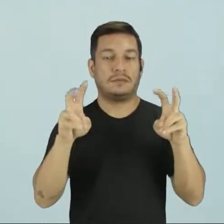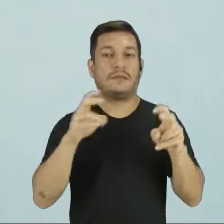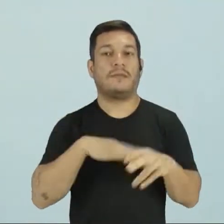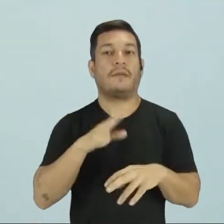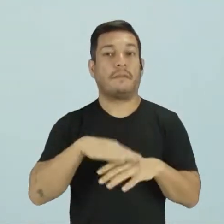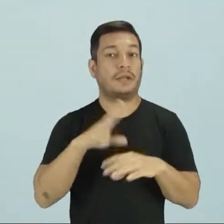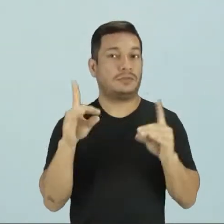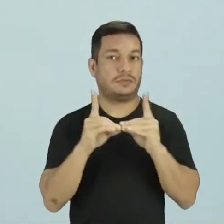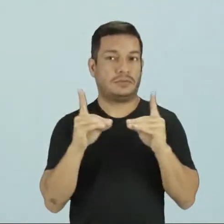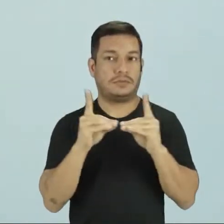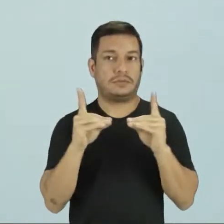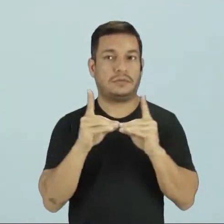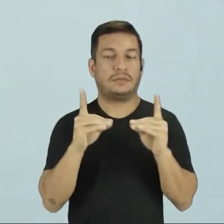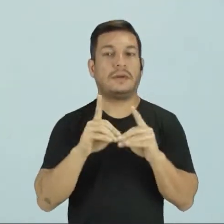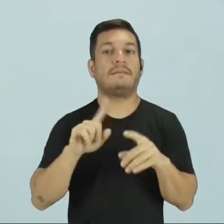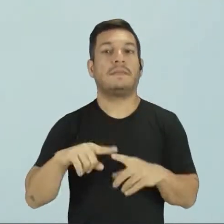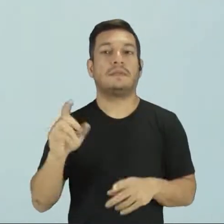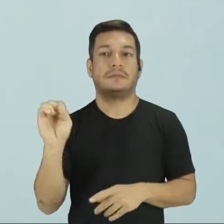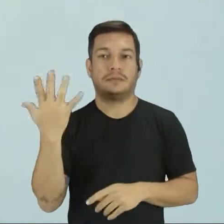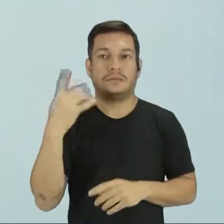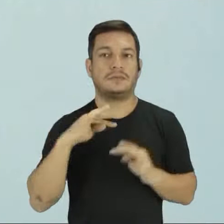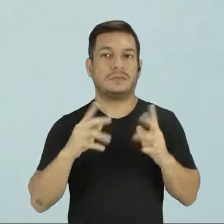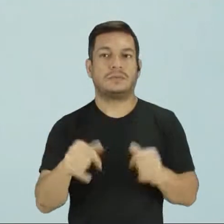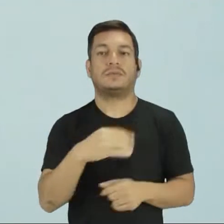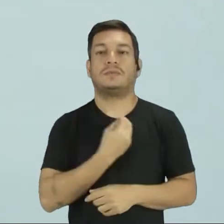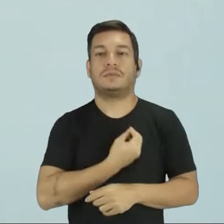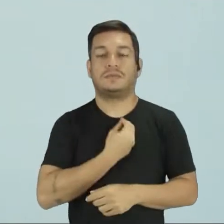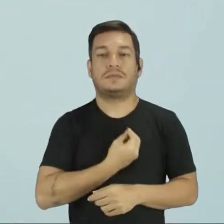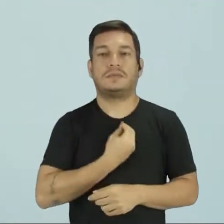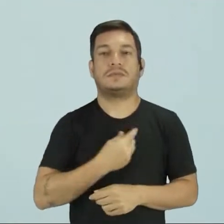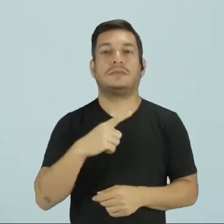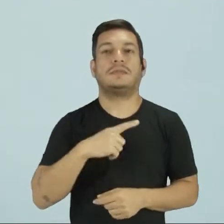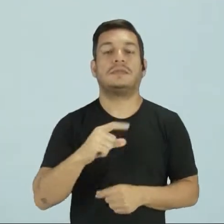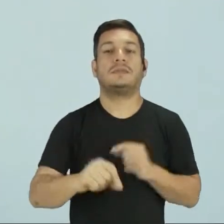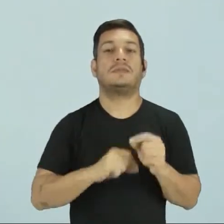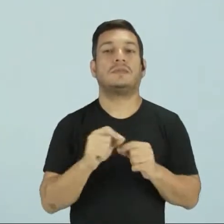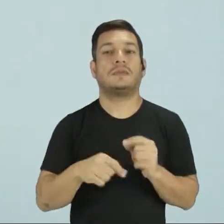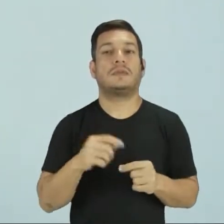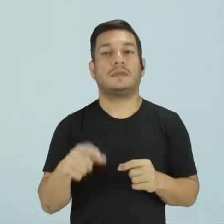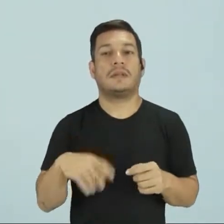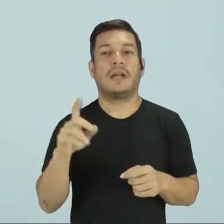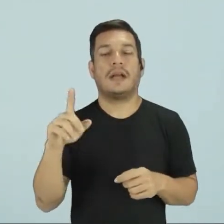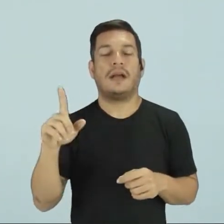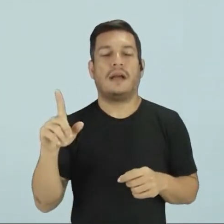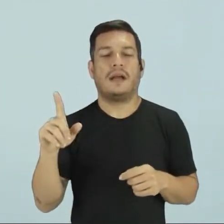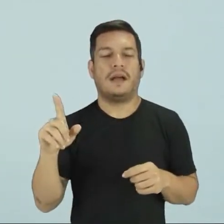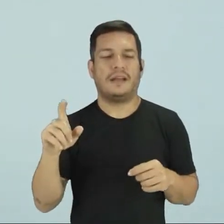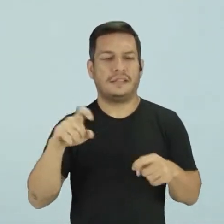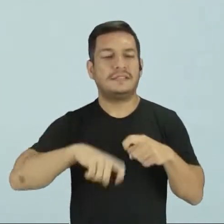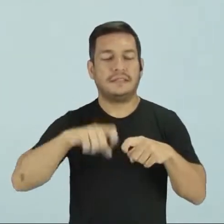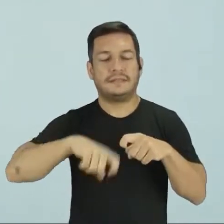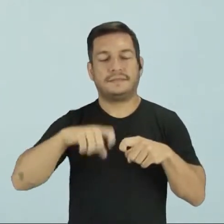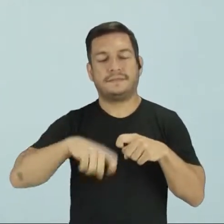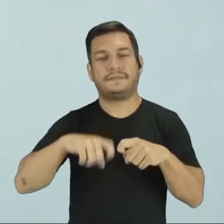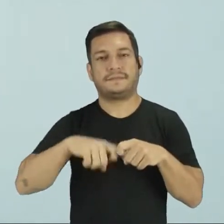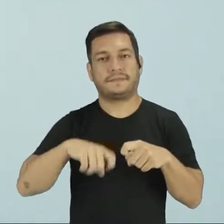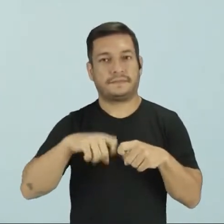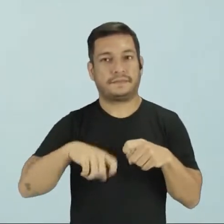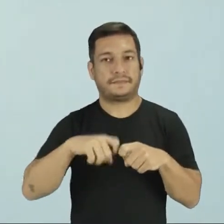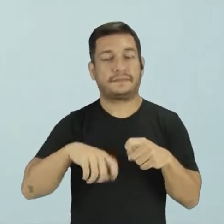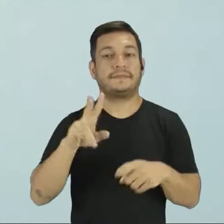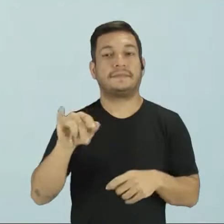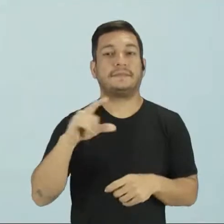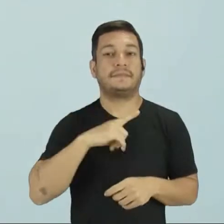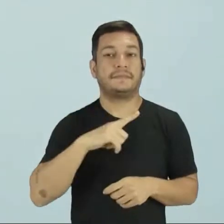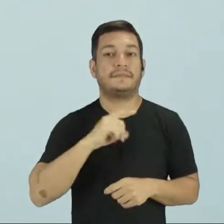mais didático, mas isso acontece em todos os seres vivos que têm reprodução sexuada, né? Então que tem uma reprodução que